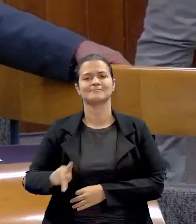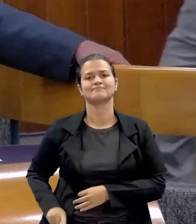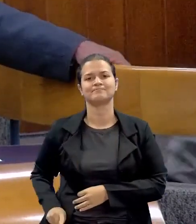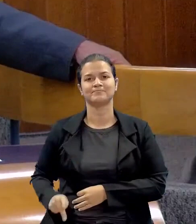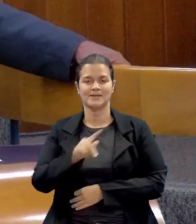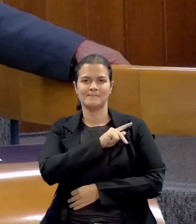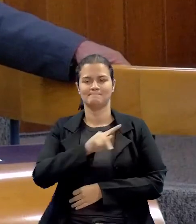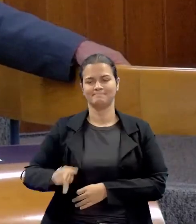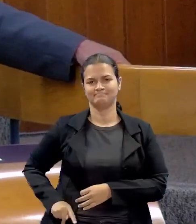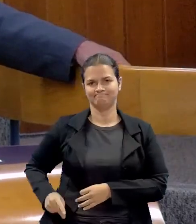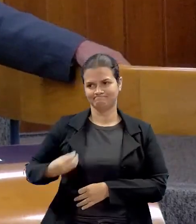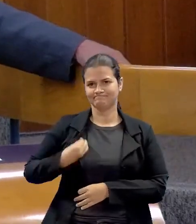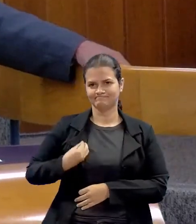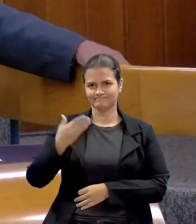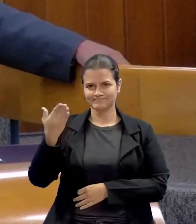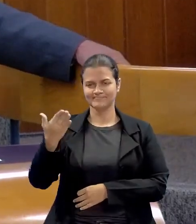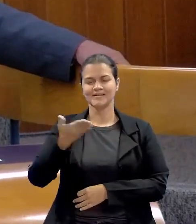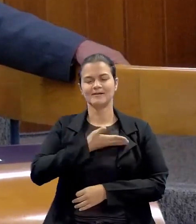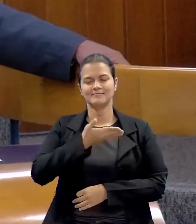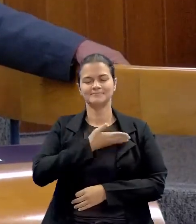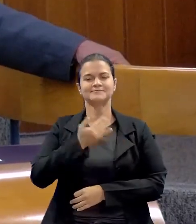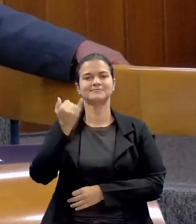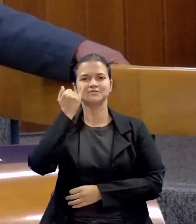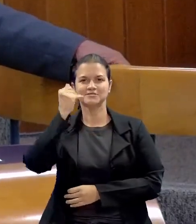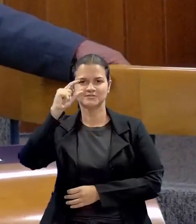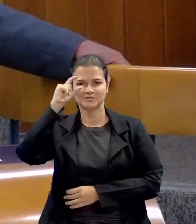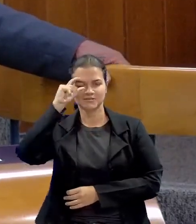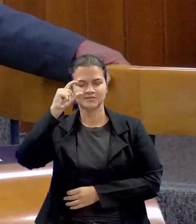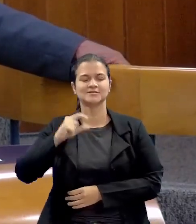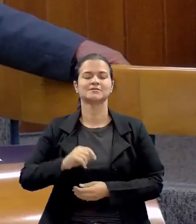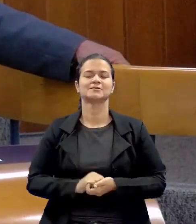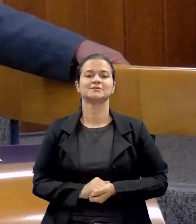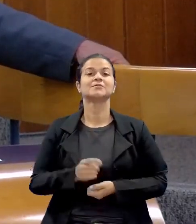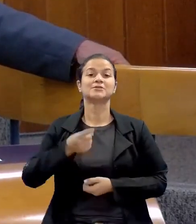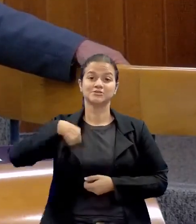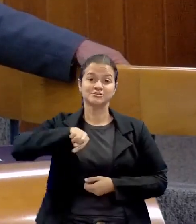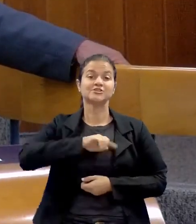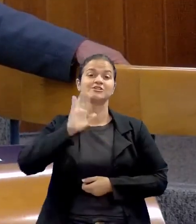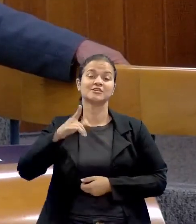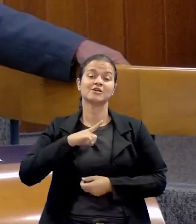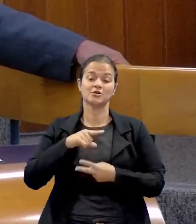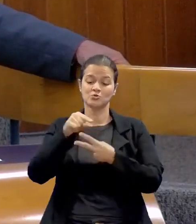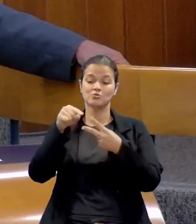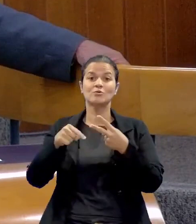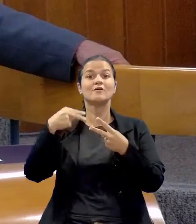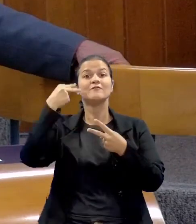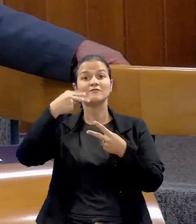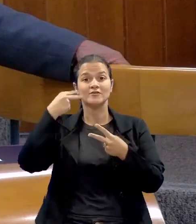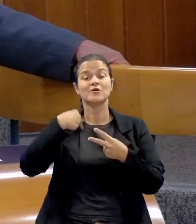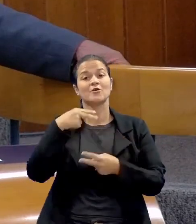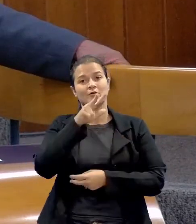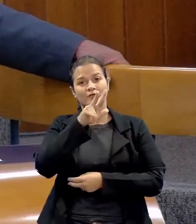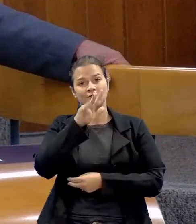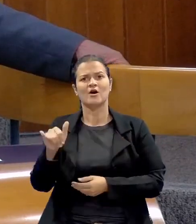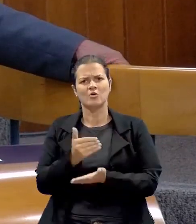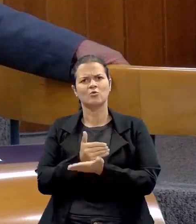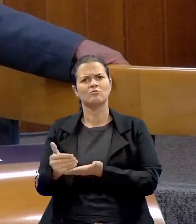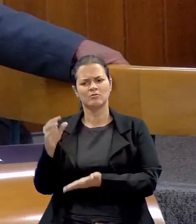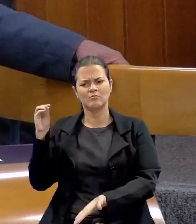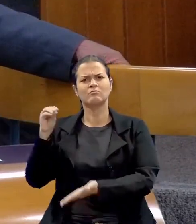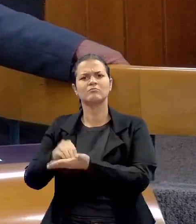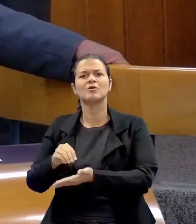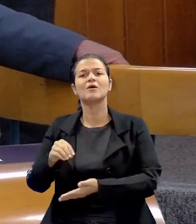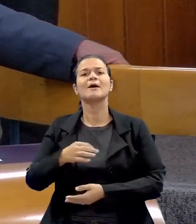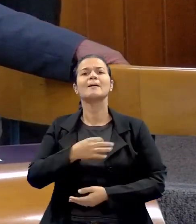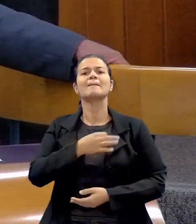presidente que está em exercício, meu amigo pastor Isaías, nós temos duas vereadoras aqui que eu vou começar a registrar presença